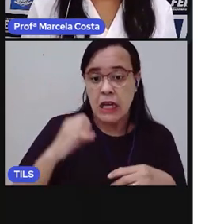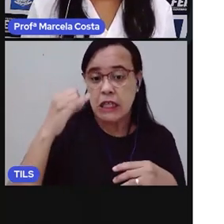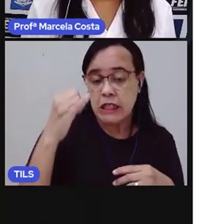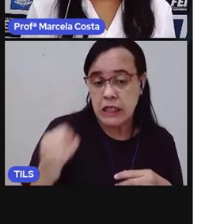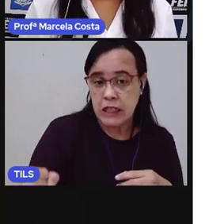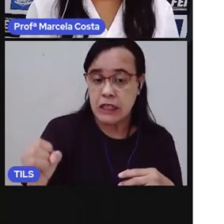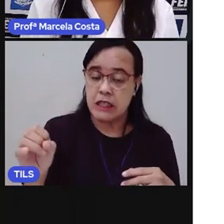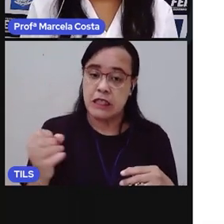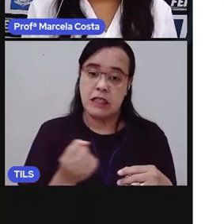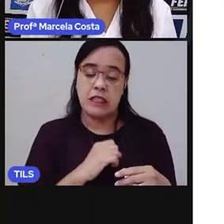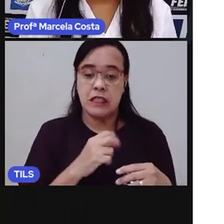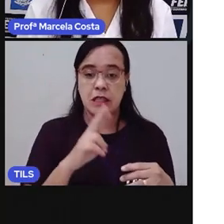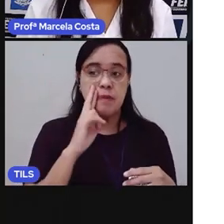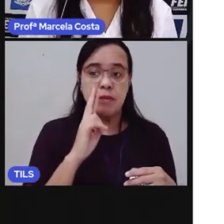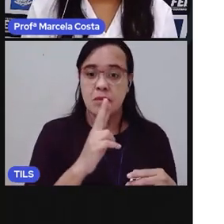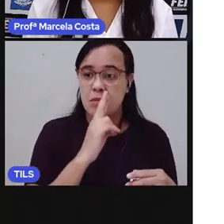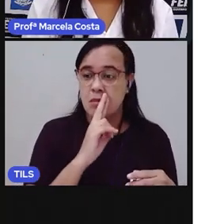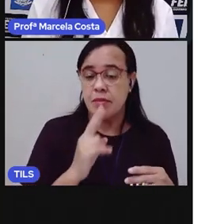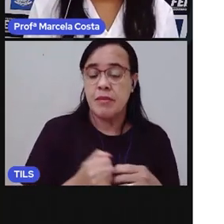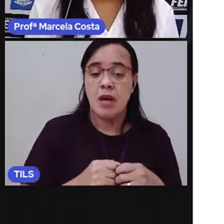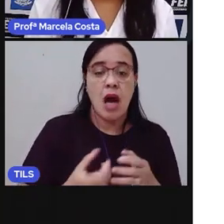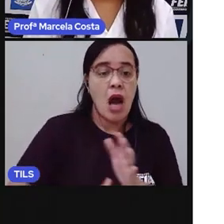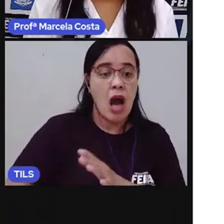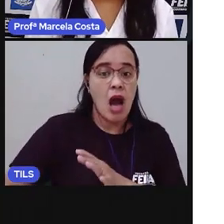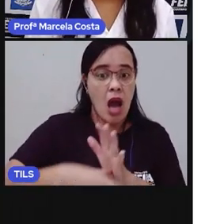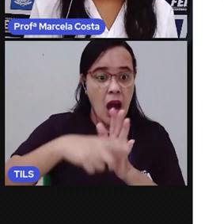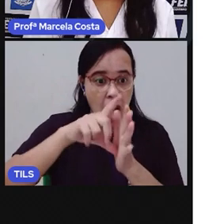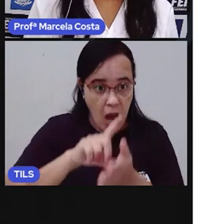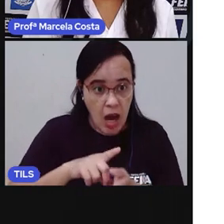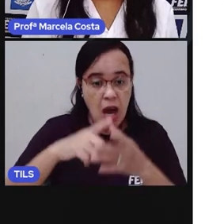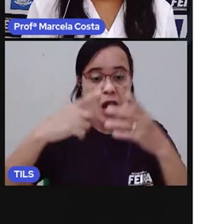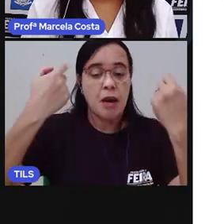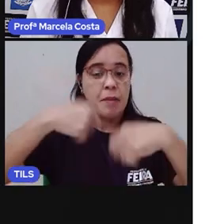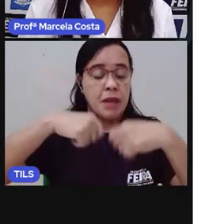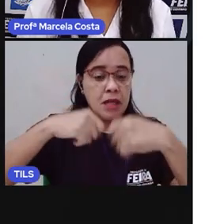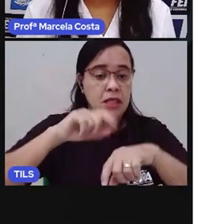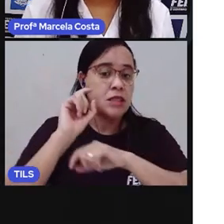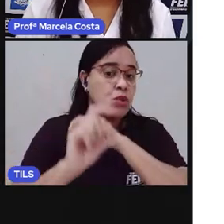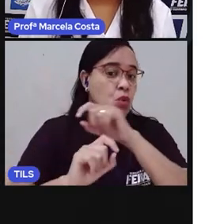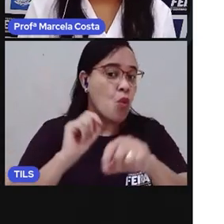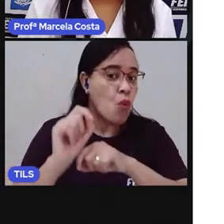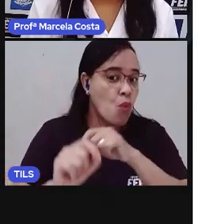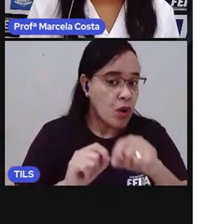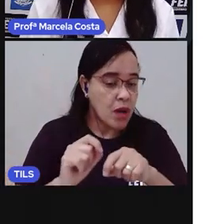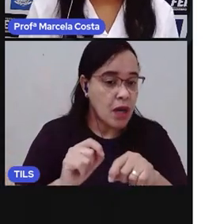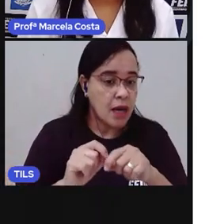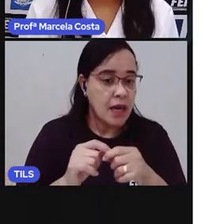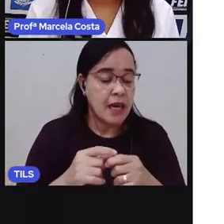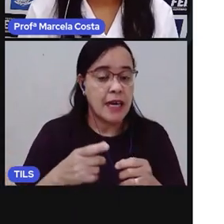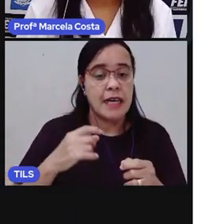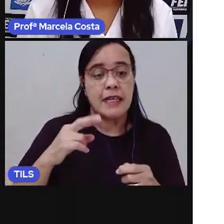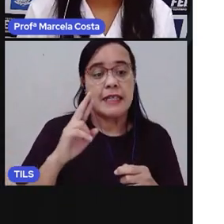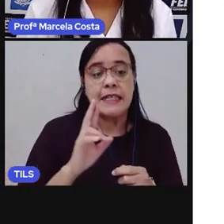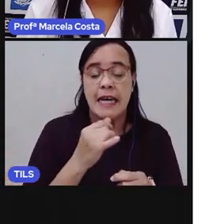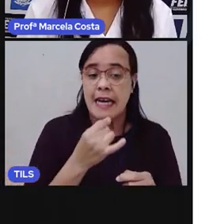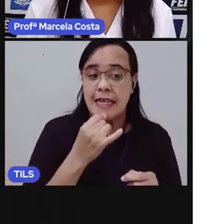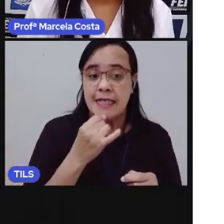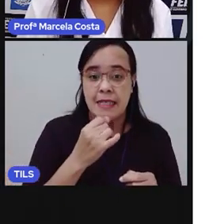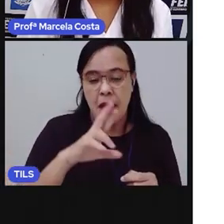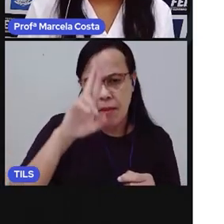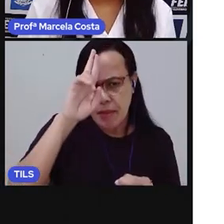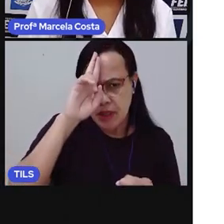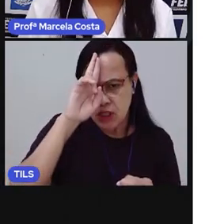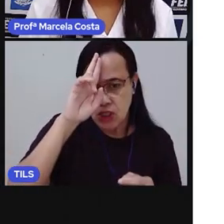quando a gente se nós pega em algum material que nosso pegou alguma coisa da rua pega logo já larga